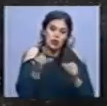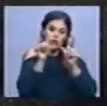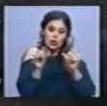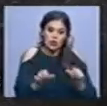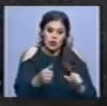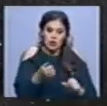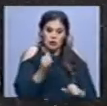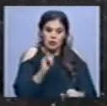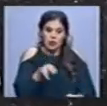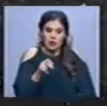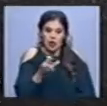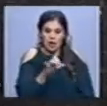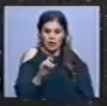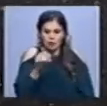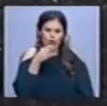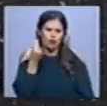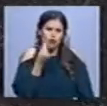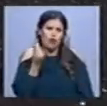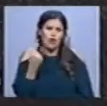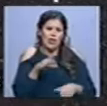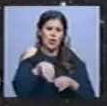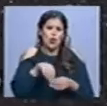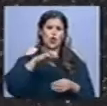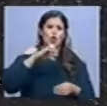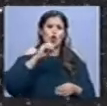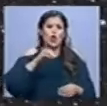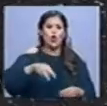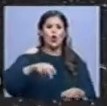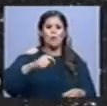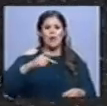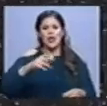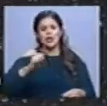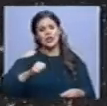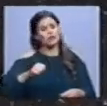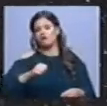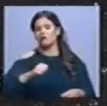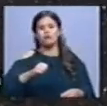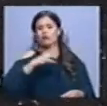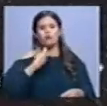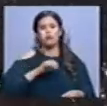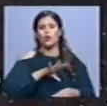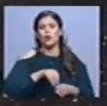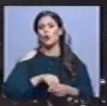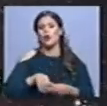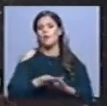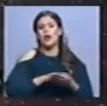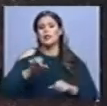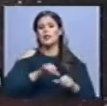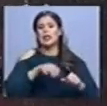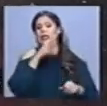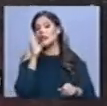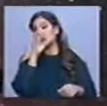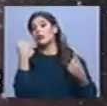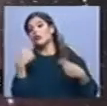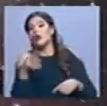muito jovem e de cometas, diz-nos que não podemos utilizar este composto químico para determinar se existe vida ou